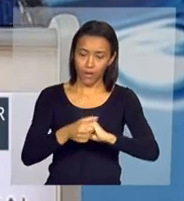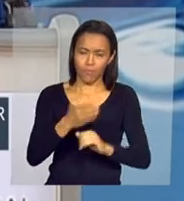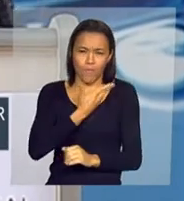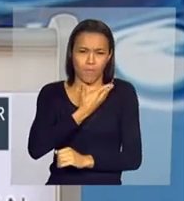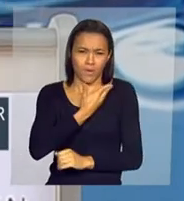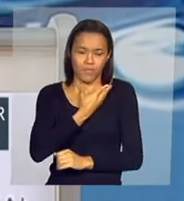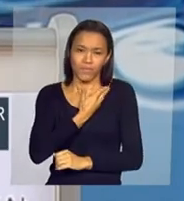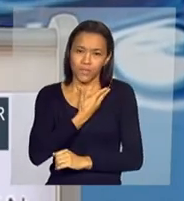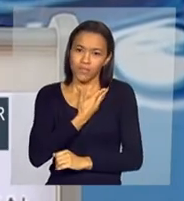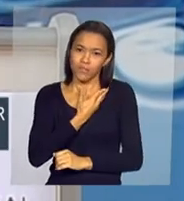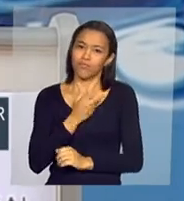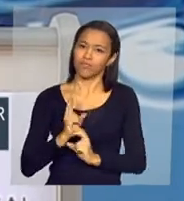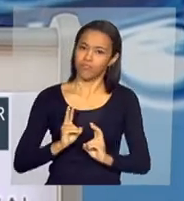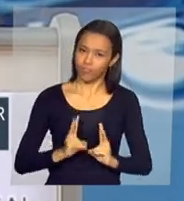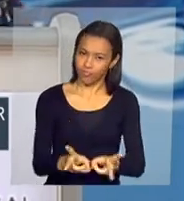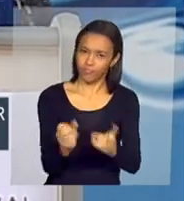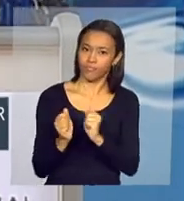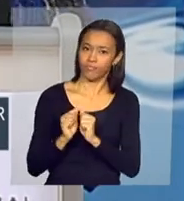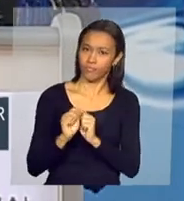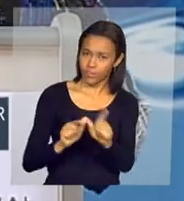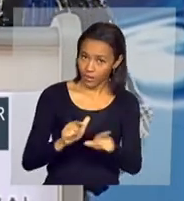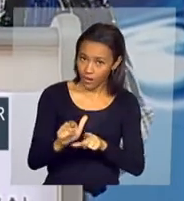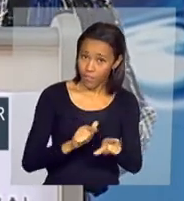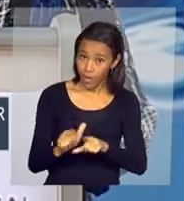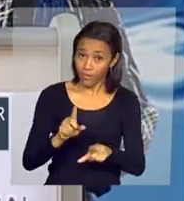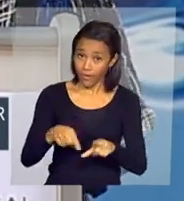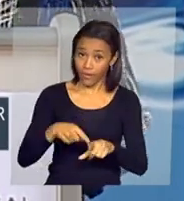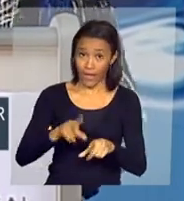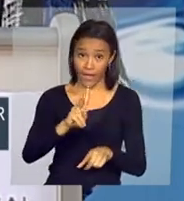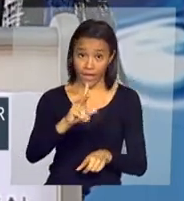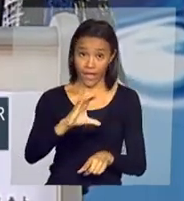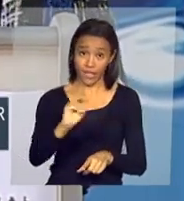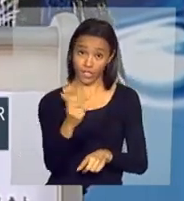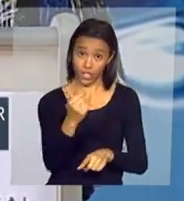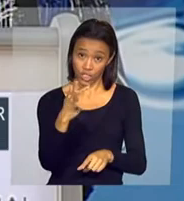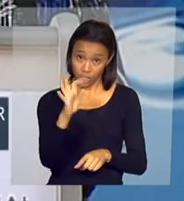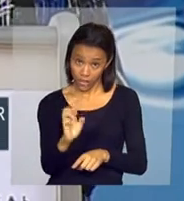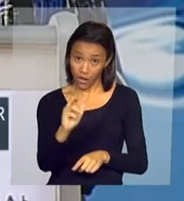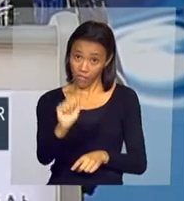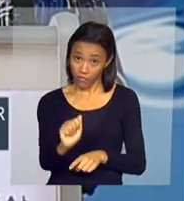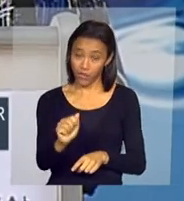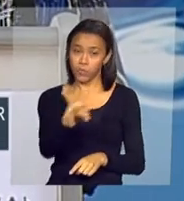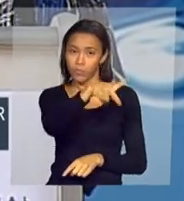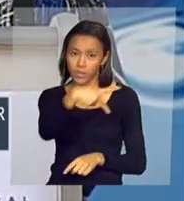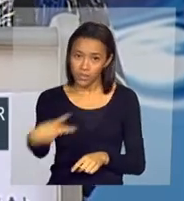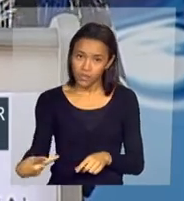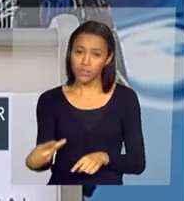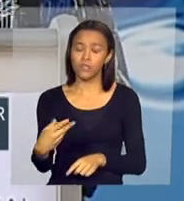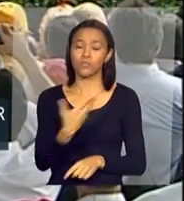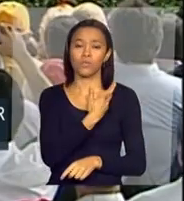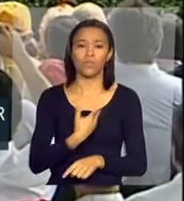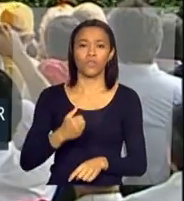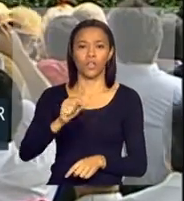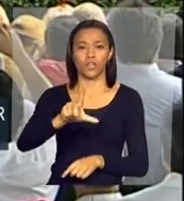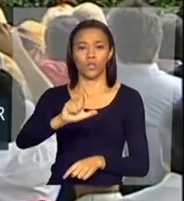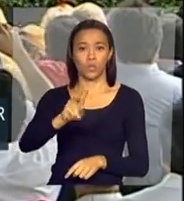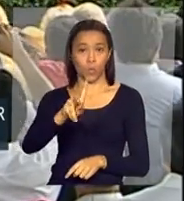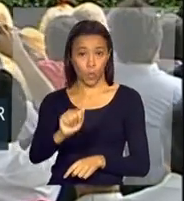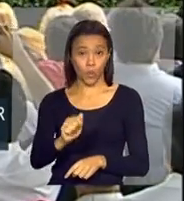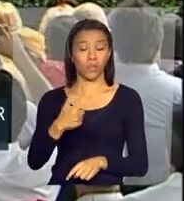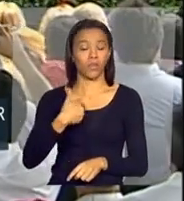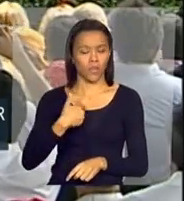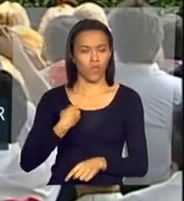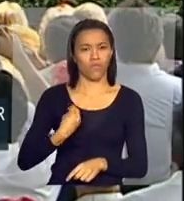e um parceiro, como ministra-chefe da Casa Civil do governo do presidente Lula. Eu